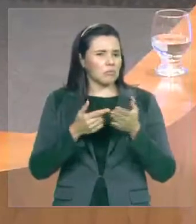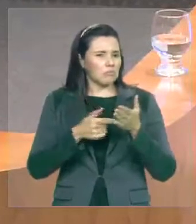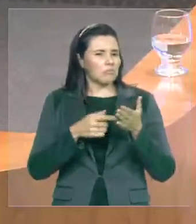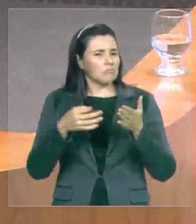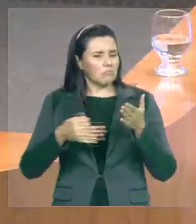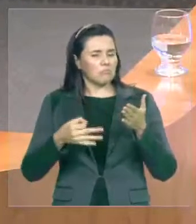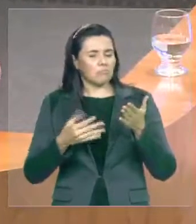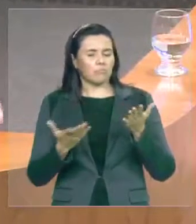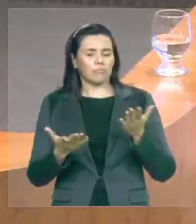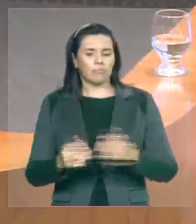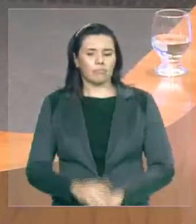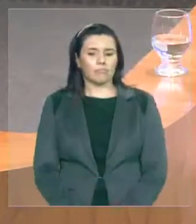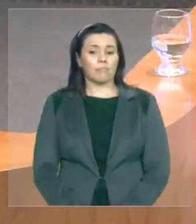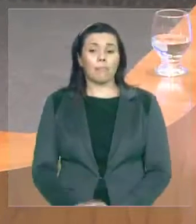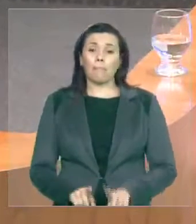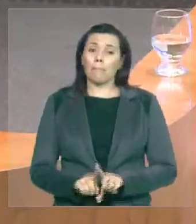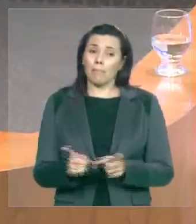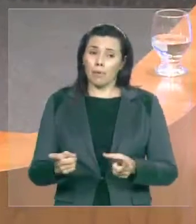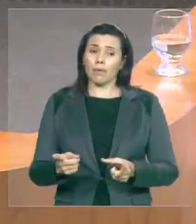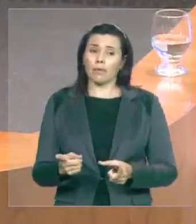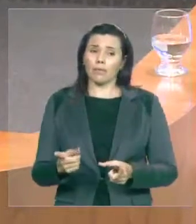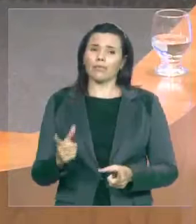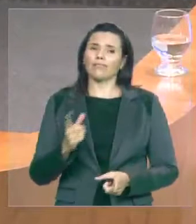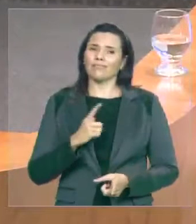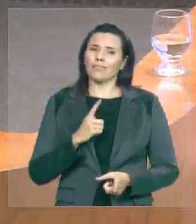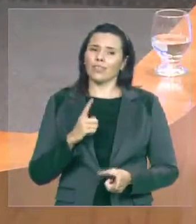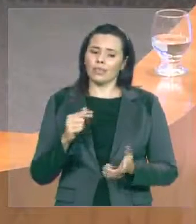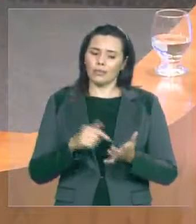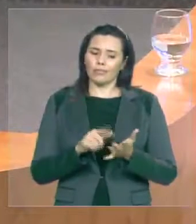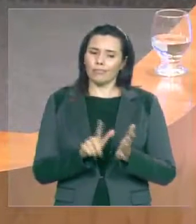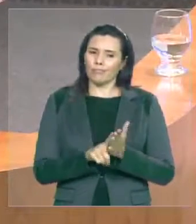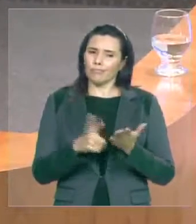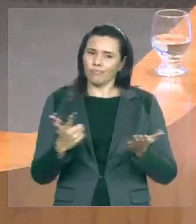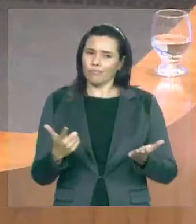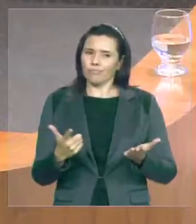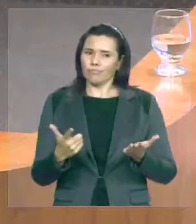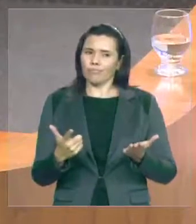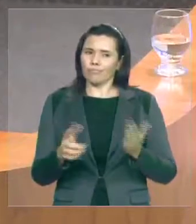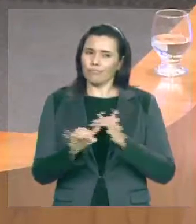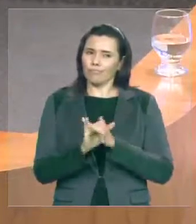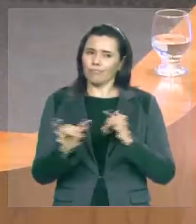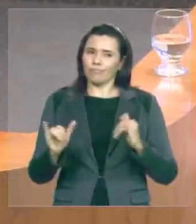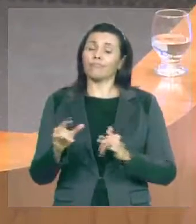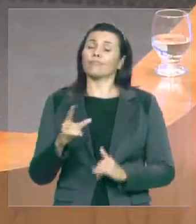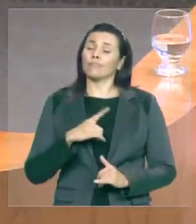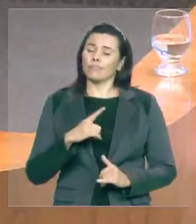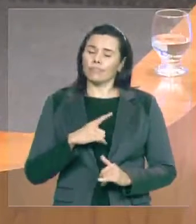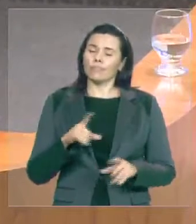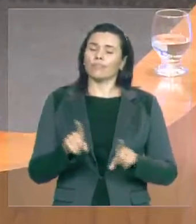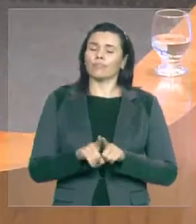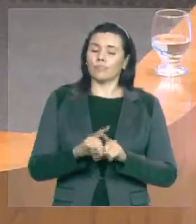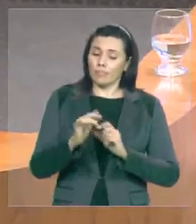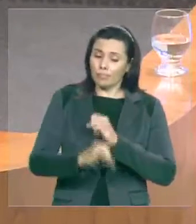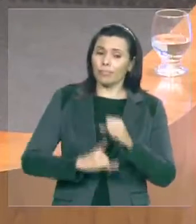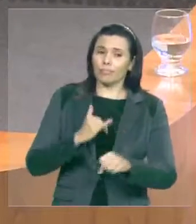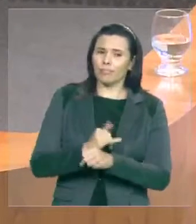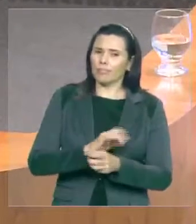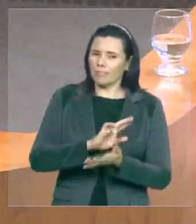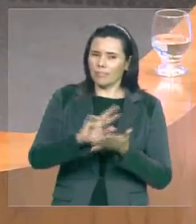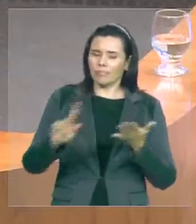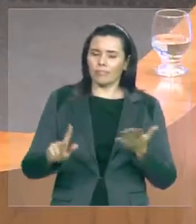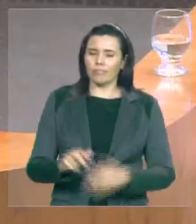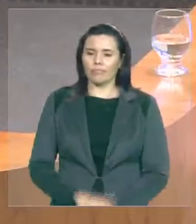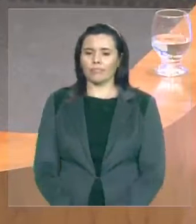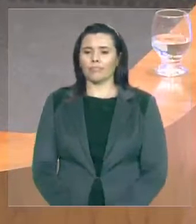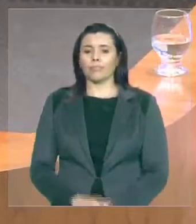Mas vem uma notícia no Jornal Pequeno, está em outros jornais e blogs, dizendo o seguinte: empresas